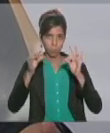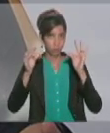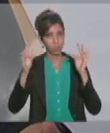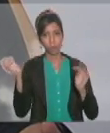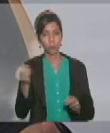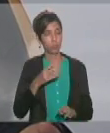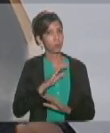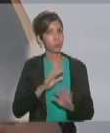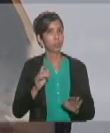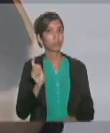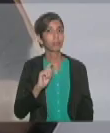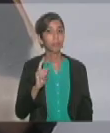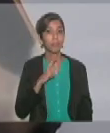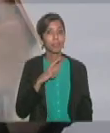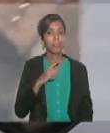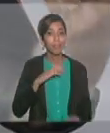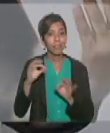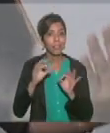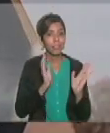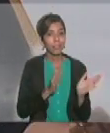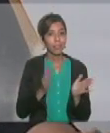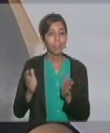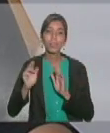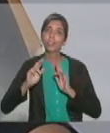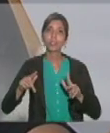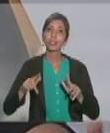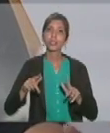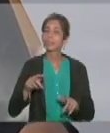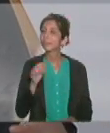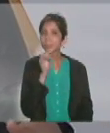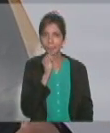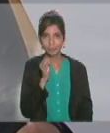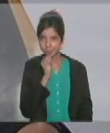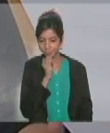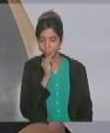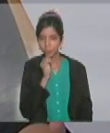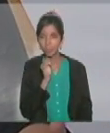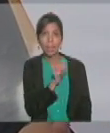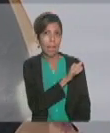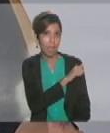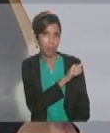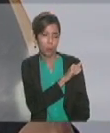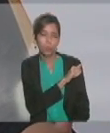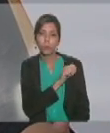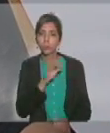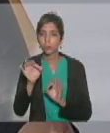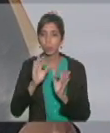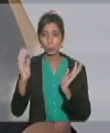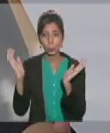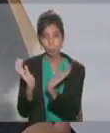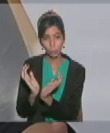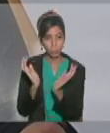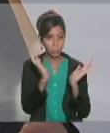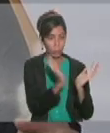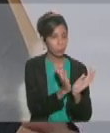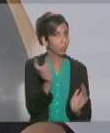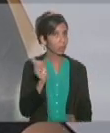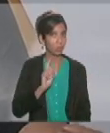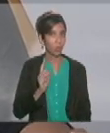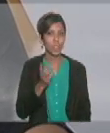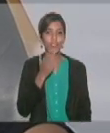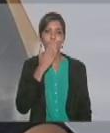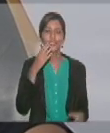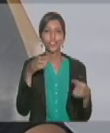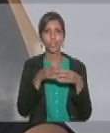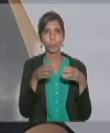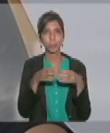como ferramenta de inovação, mas ela também tem uma organização diferente. Então, por exemplo, os alunos não são organizados em turmas, eles são organizados